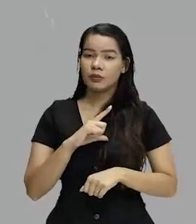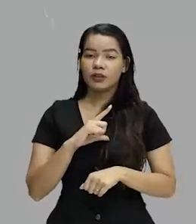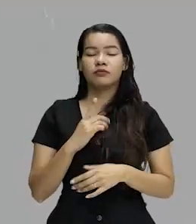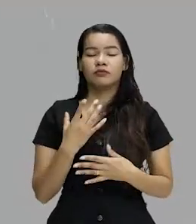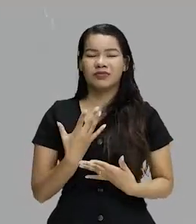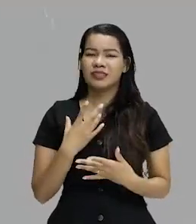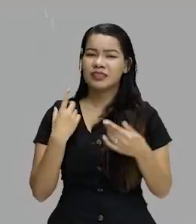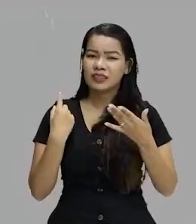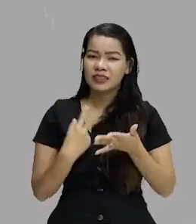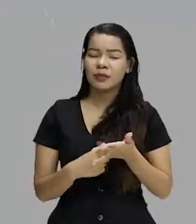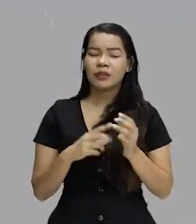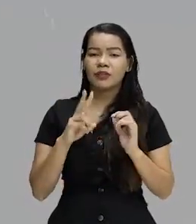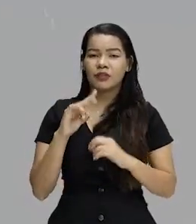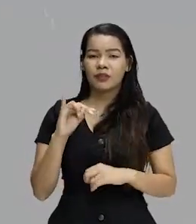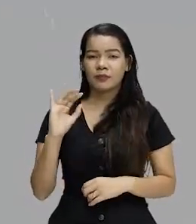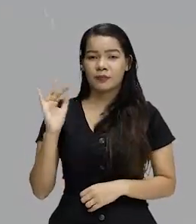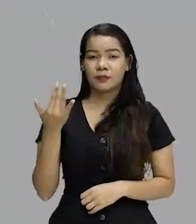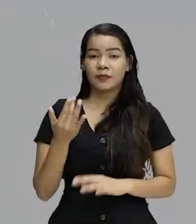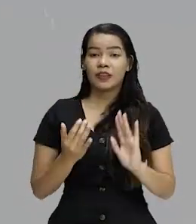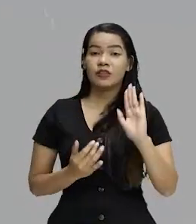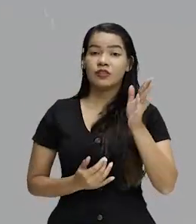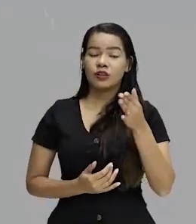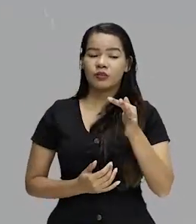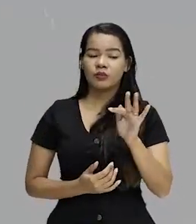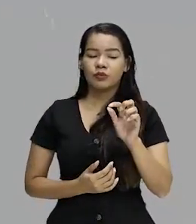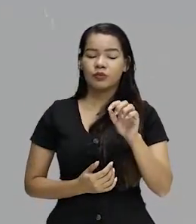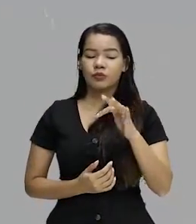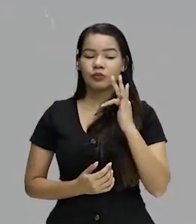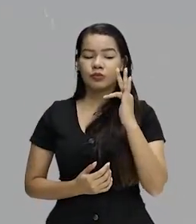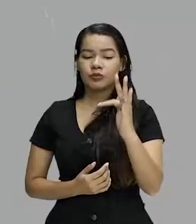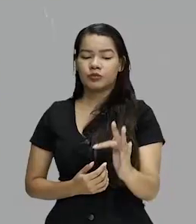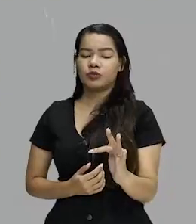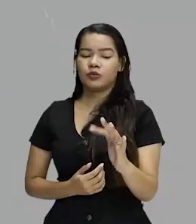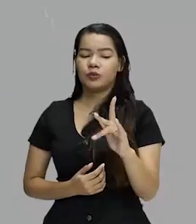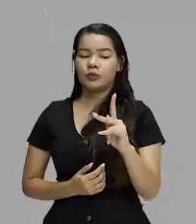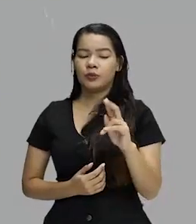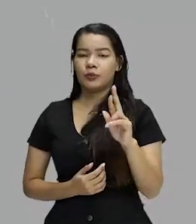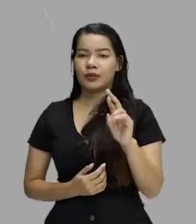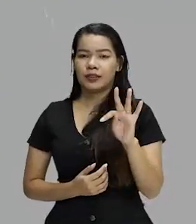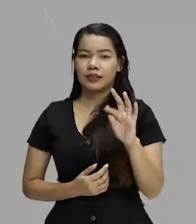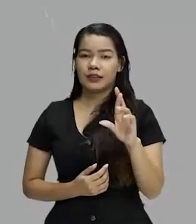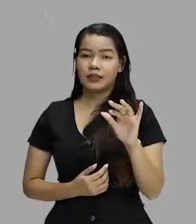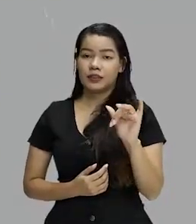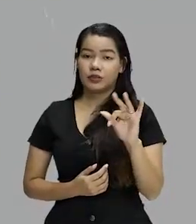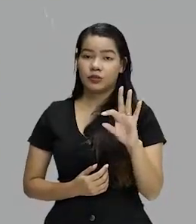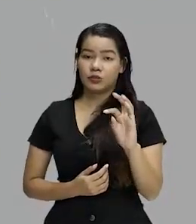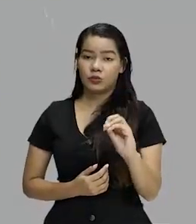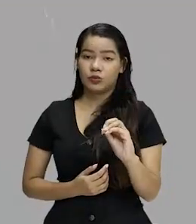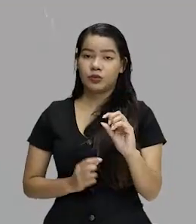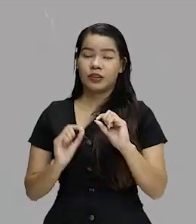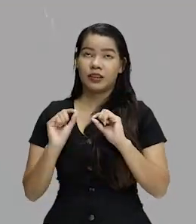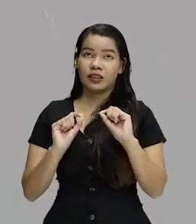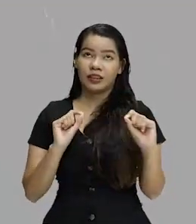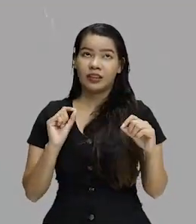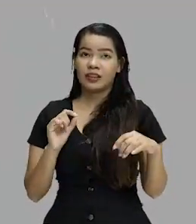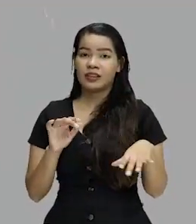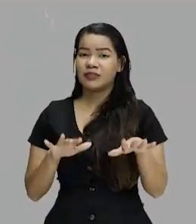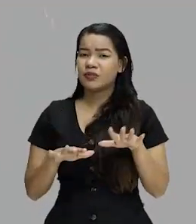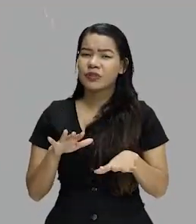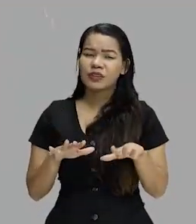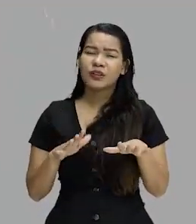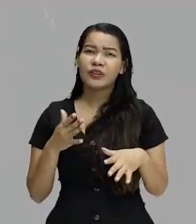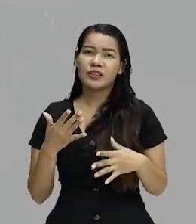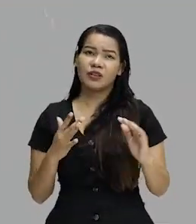uma confirmação. O futuro do pretérito é aquele futuro condicional ou o futuro incerto. Então,